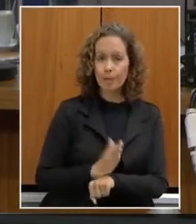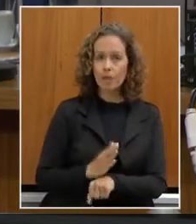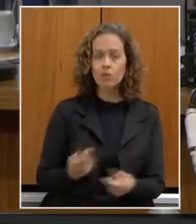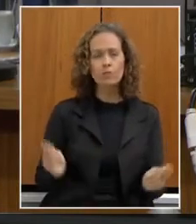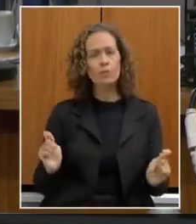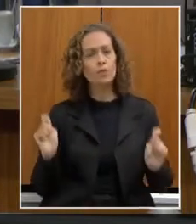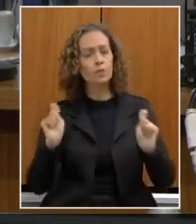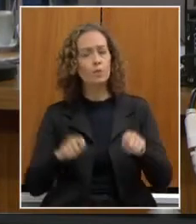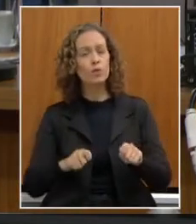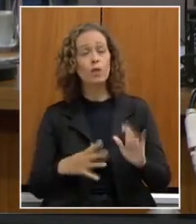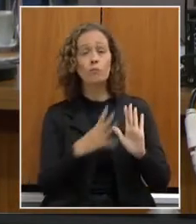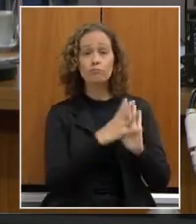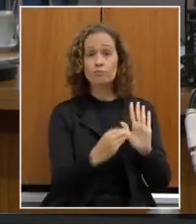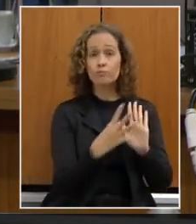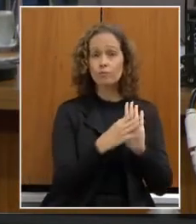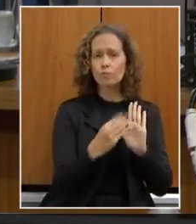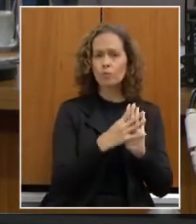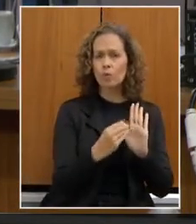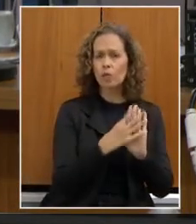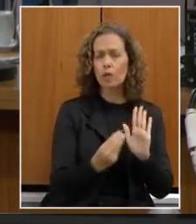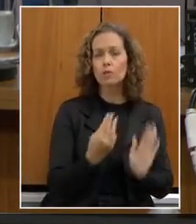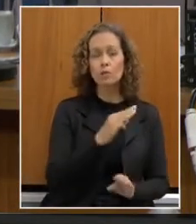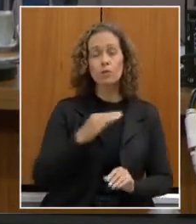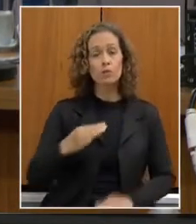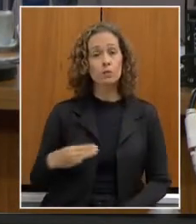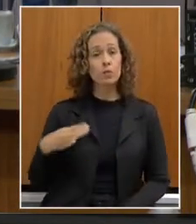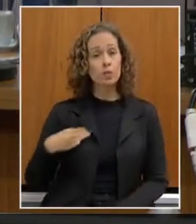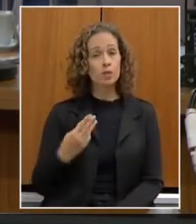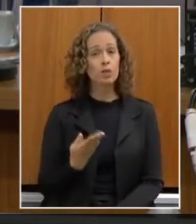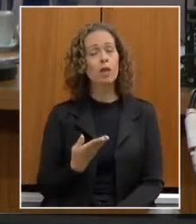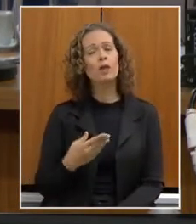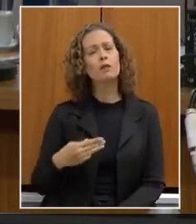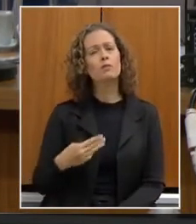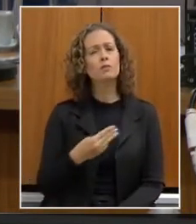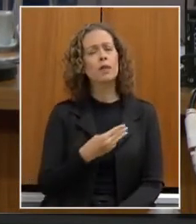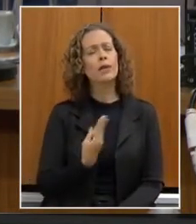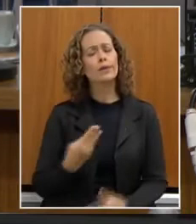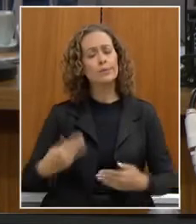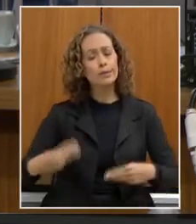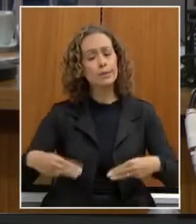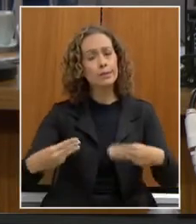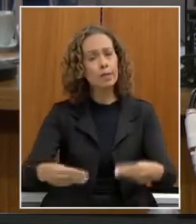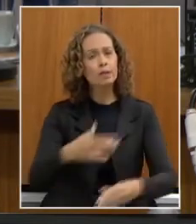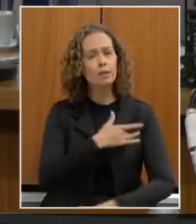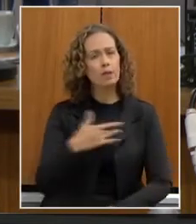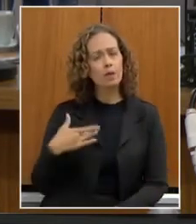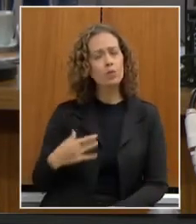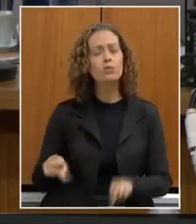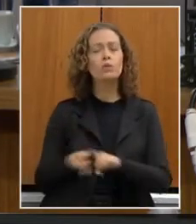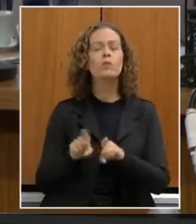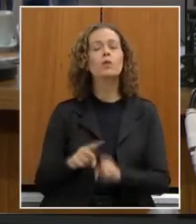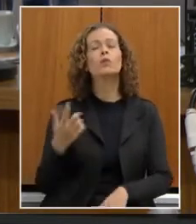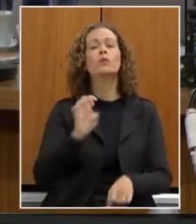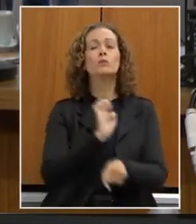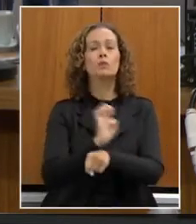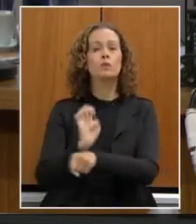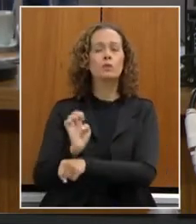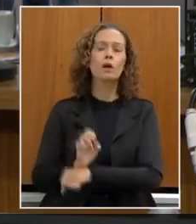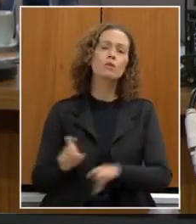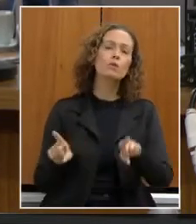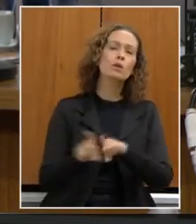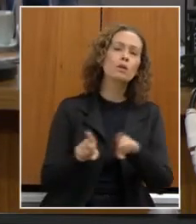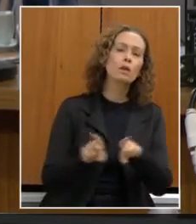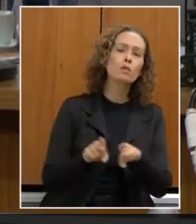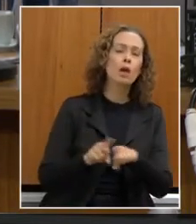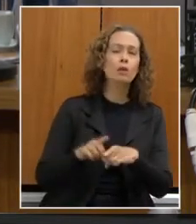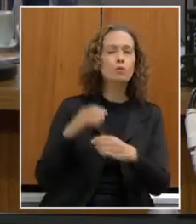copiada não só pelo Ministério da Saúde mas por outros estados a questão da compra dos testes de antígeno que também foi